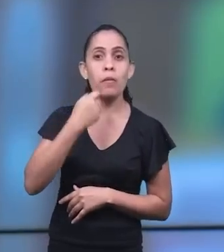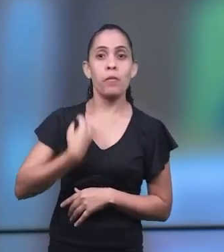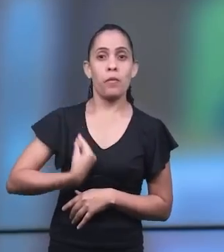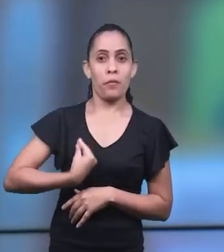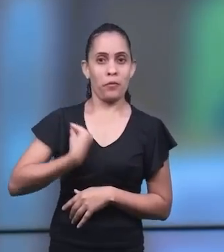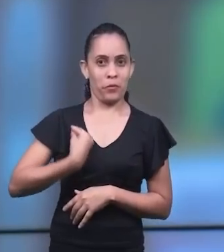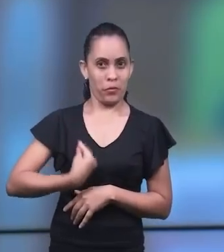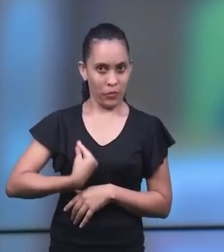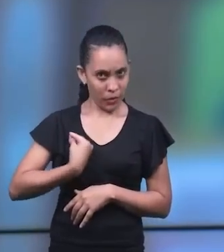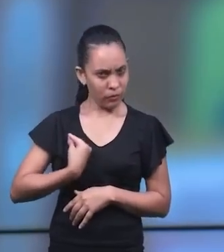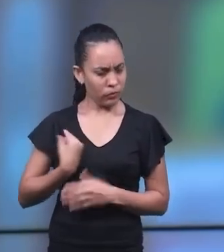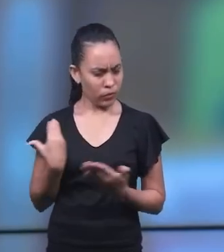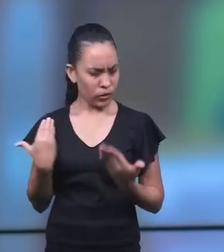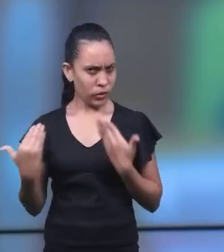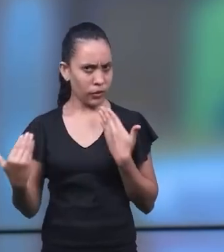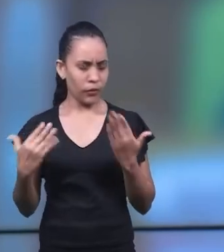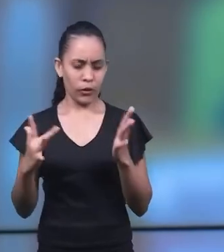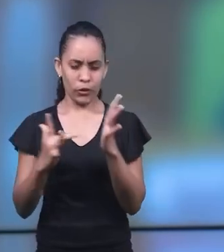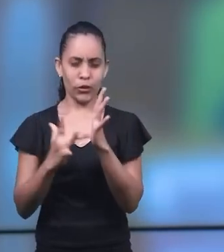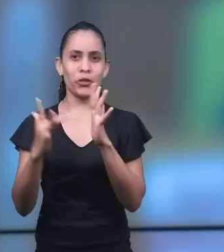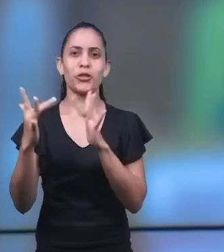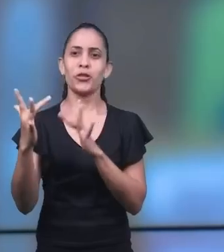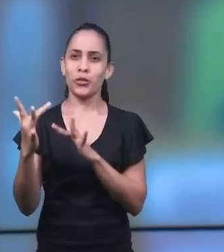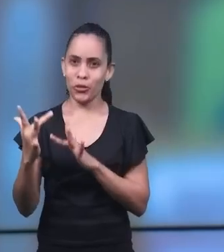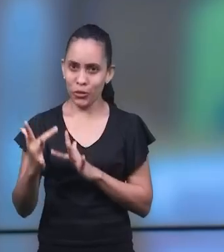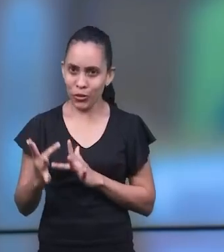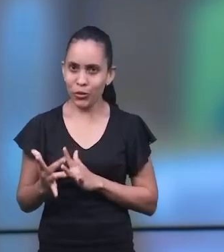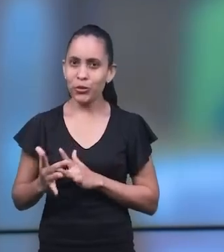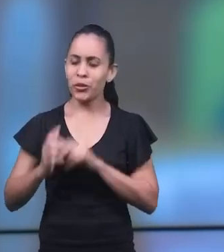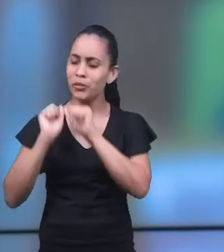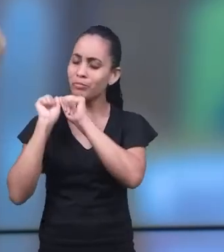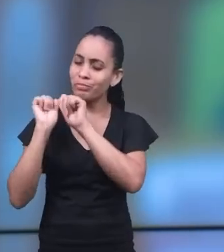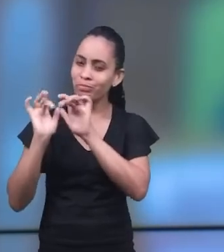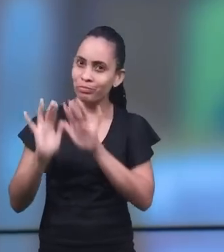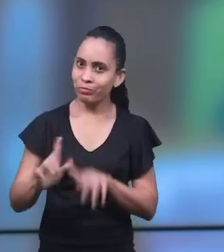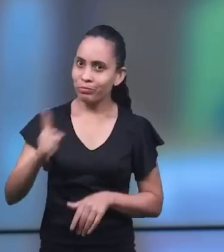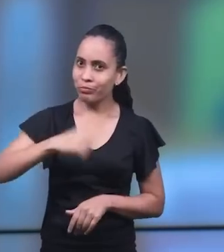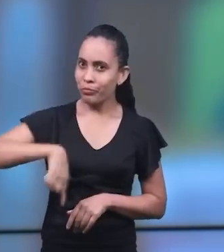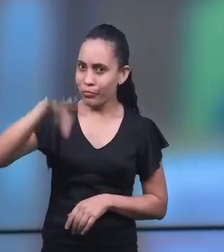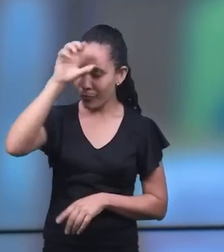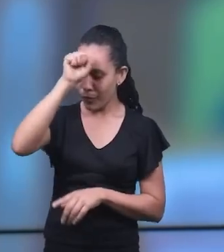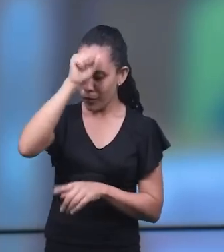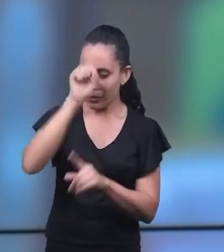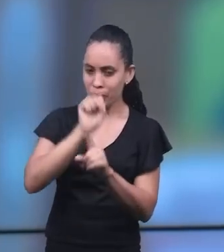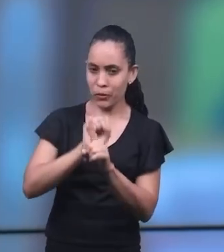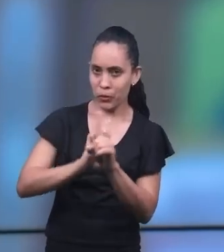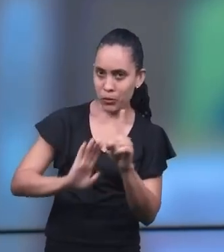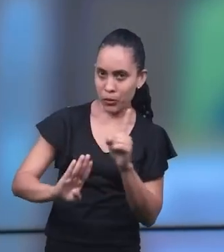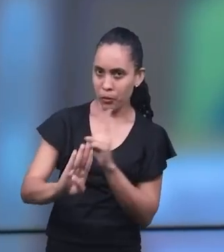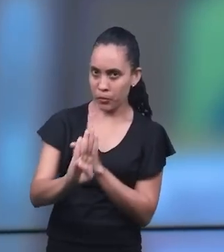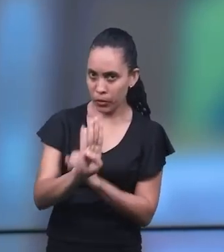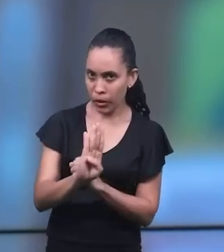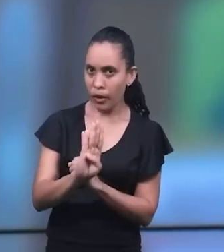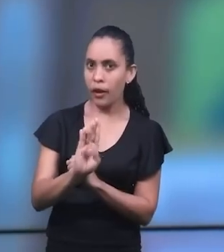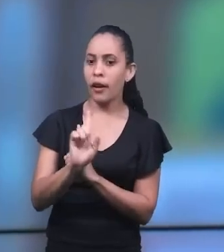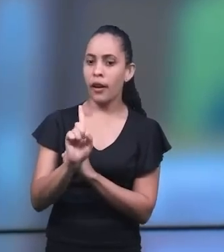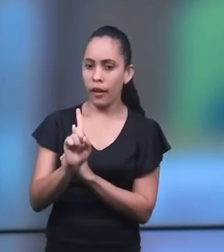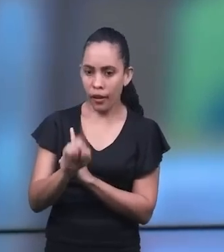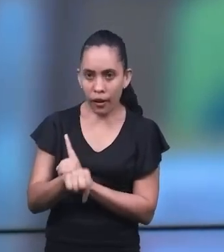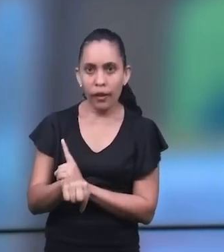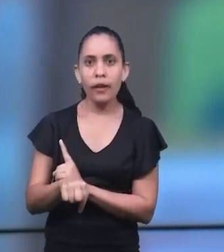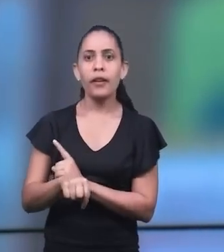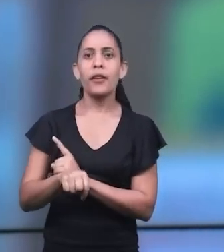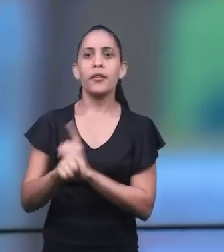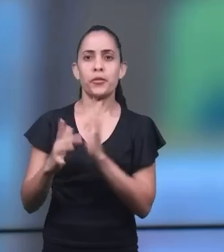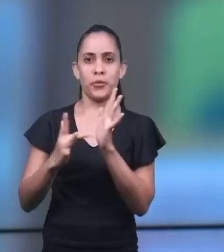céu, a palavra revelada que vocês aprenderam nos cultos, na escola bíblica dominical, é um